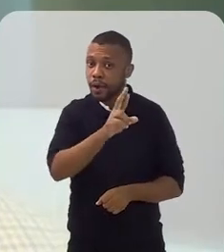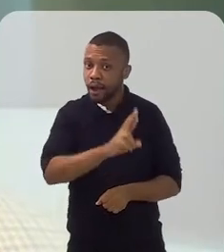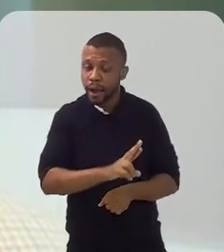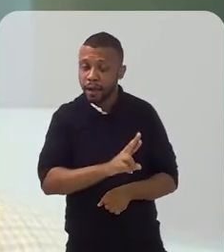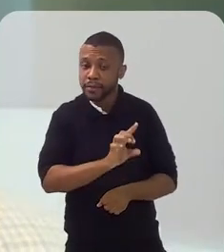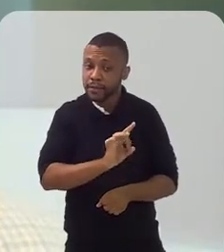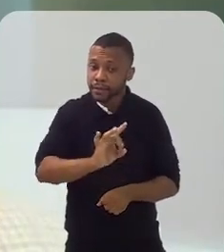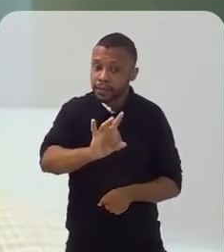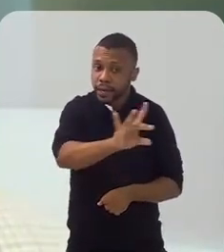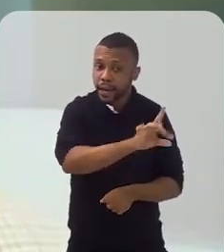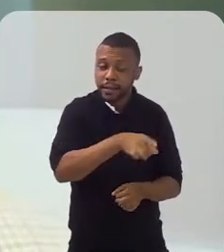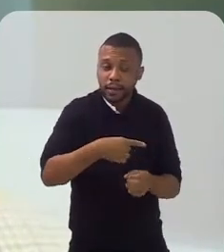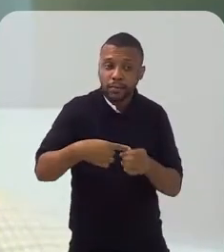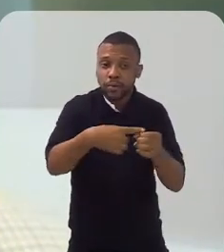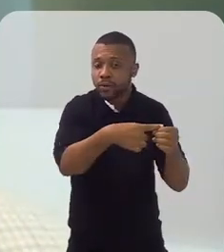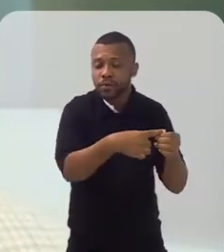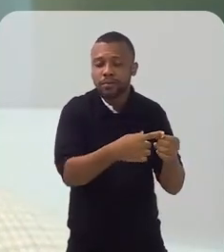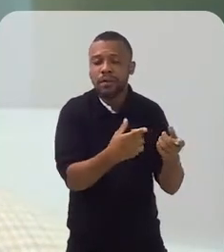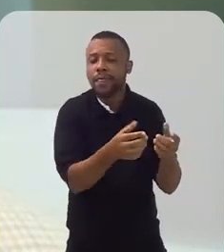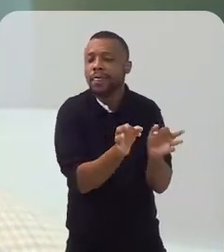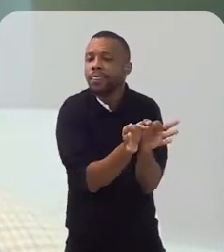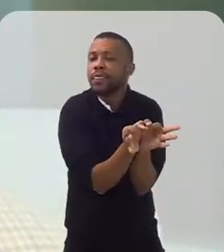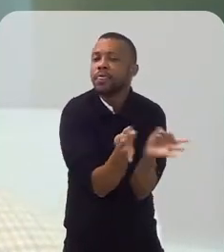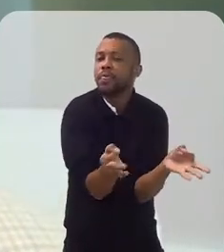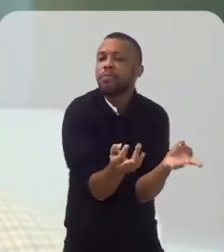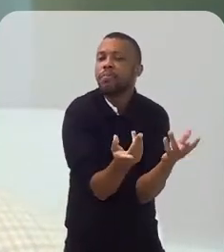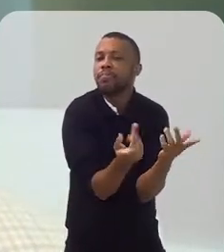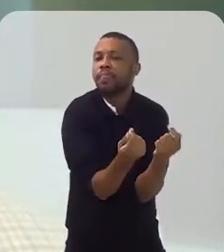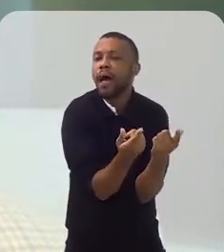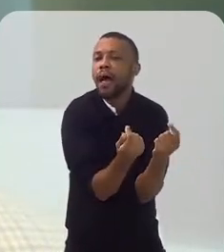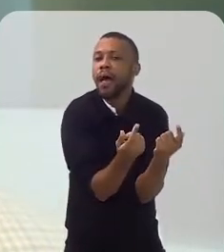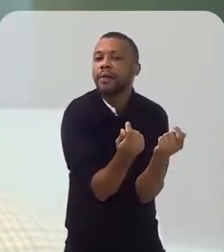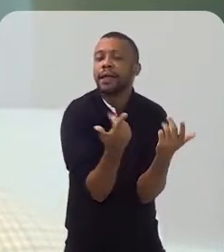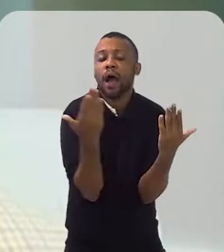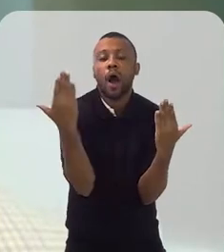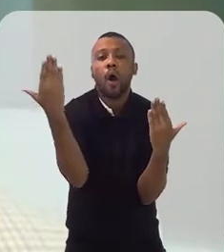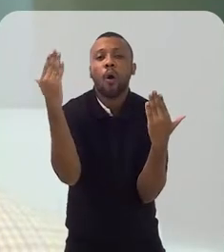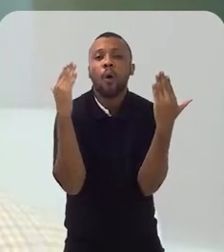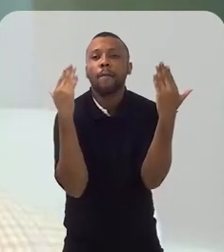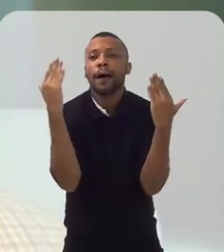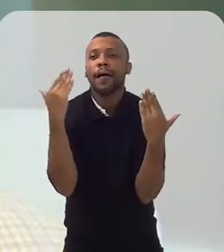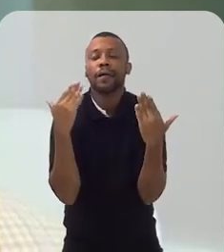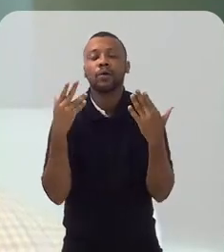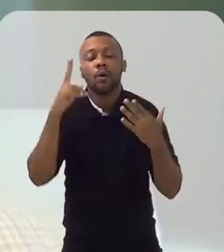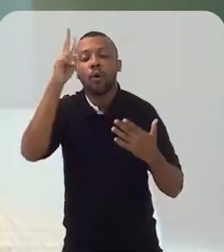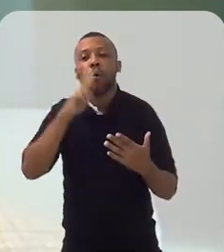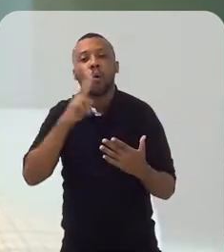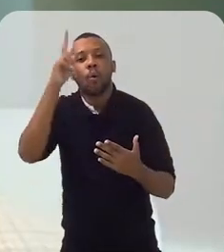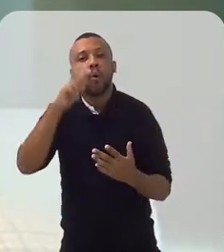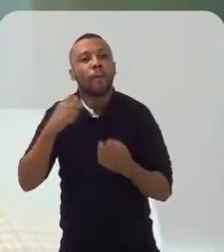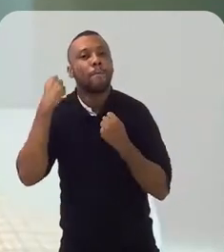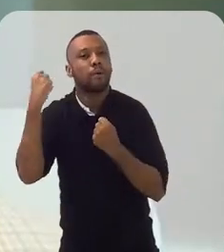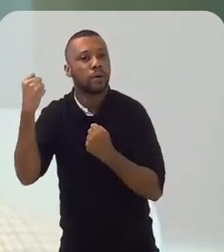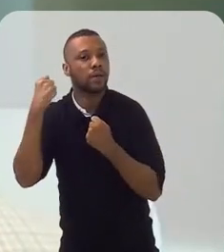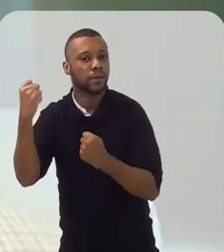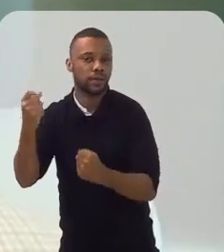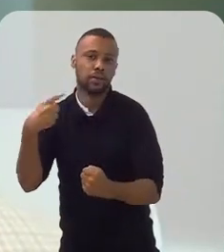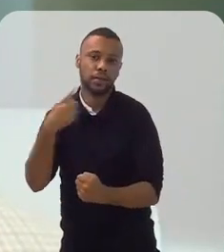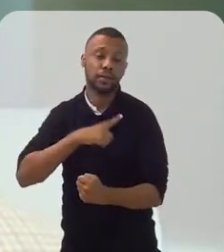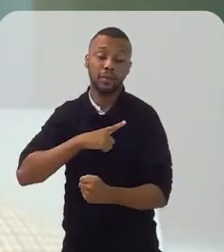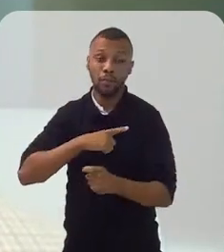que captou. Isto é nada perto do potencial. Só para vocês terem noção, nós temos